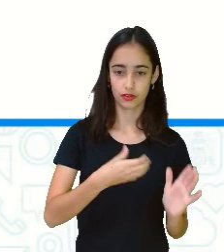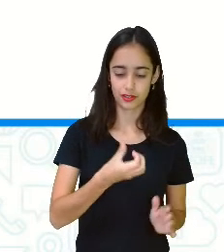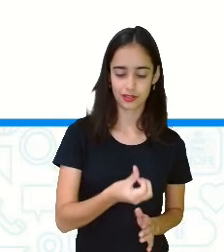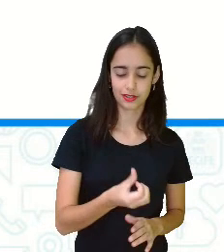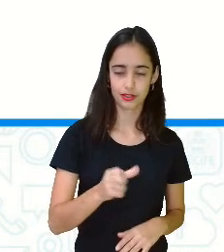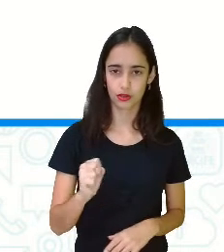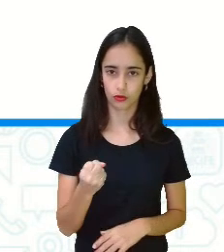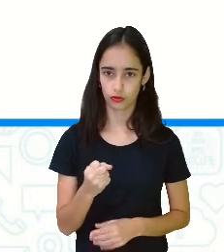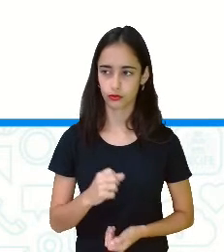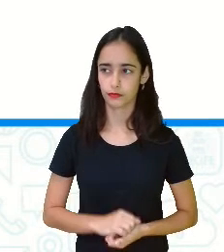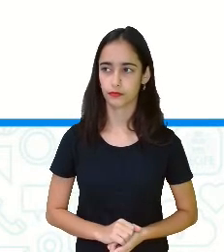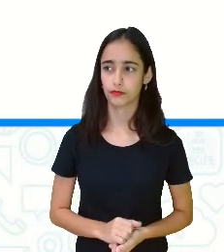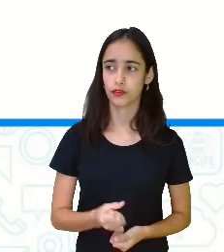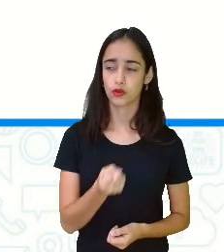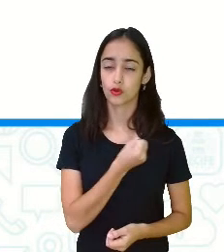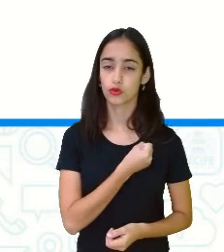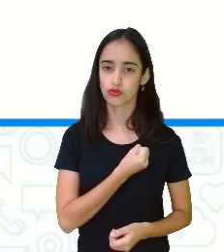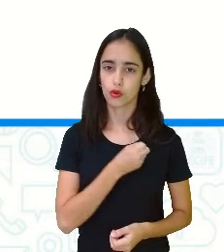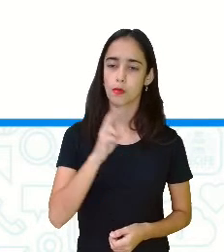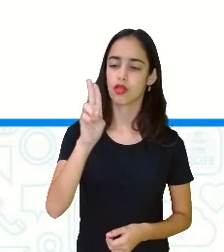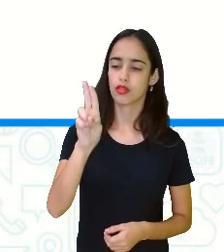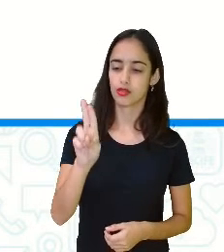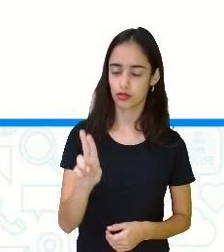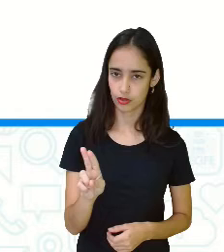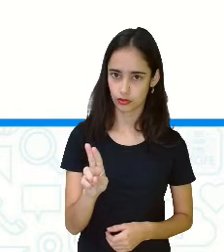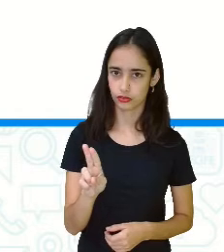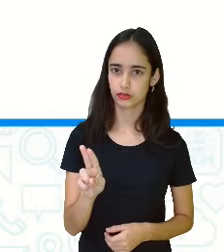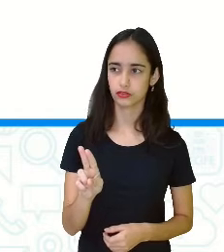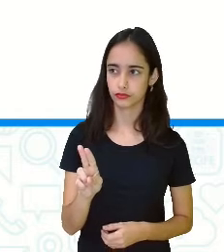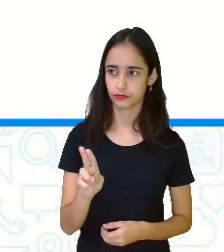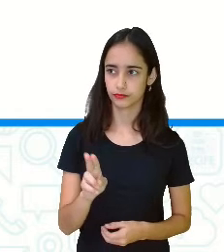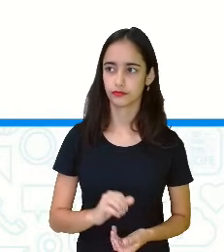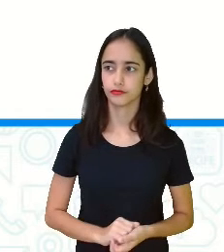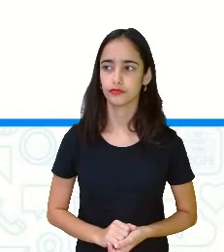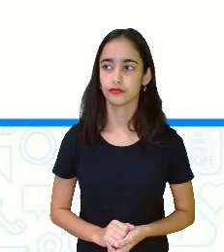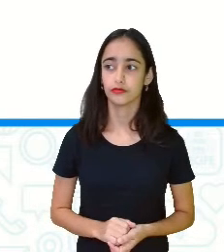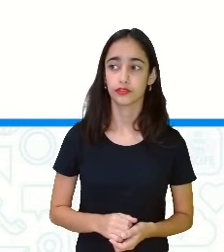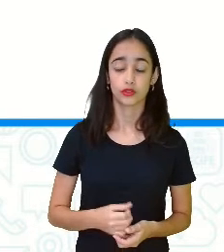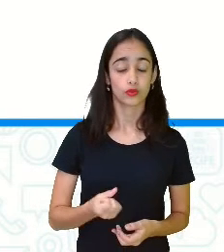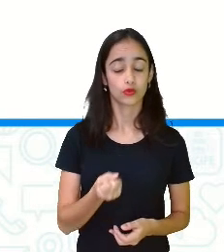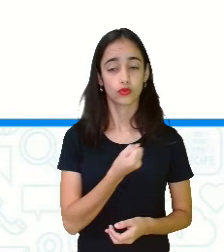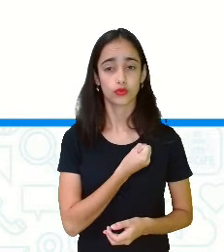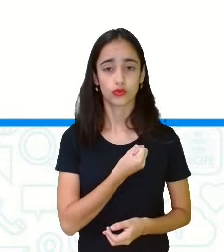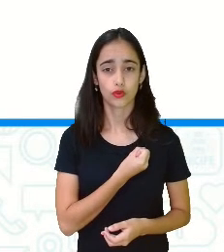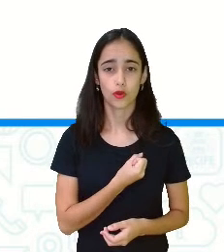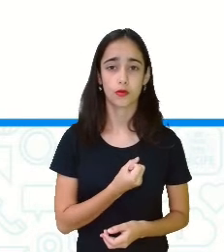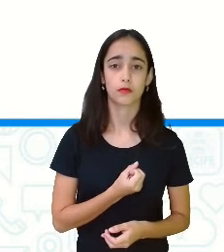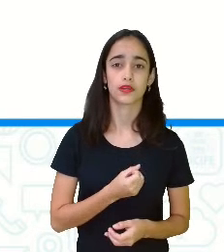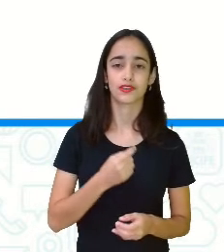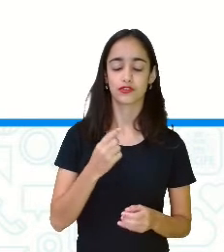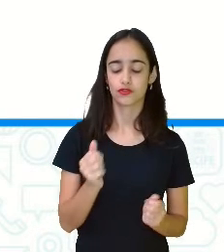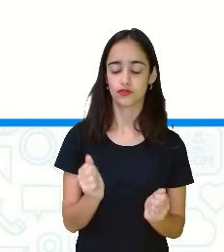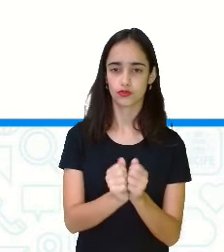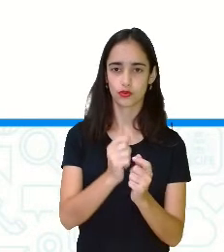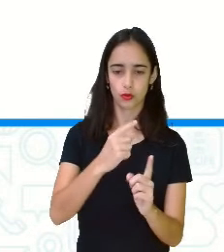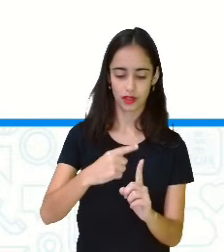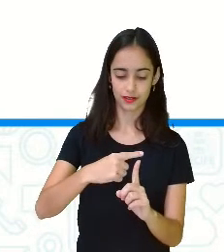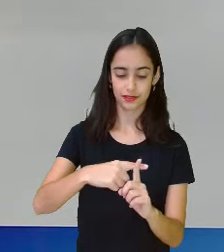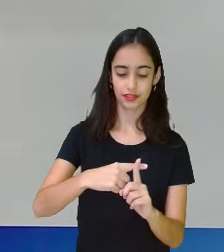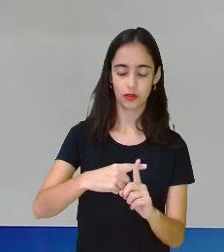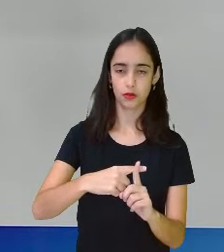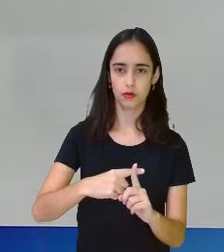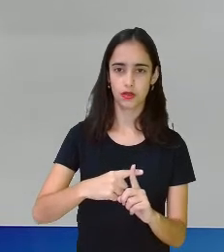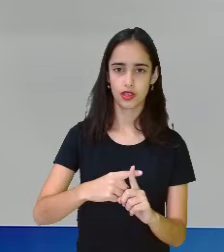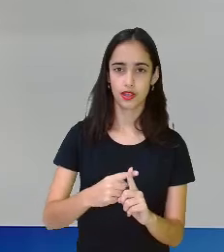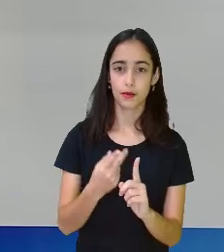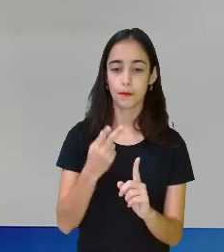aqui, os números que serão realizados a adição são chamados de parcela, onde essas parcelas elas podem ser